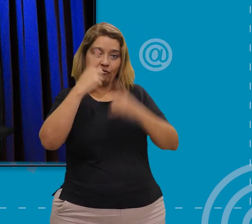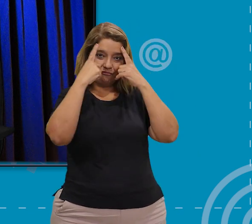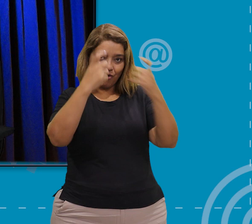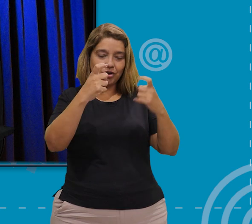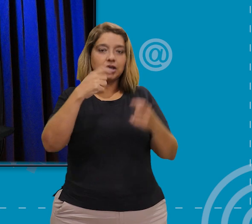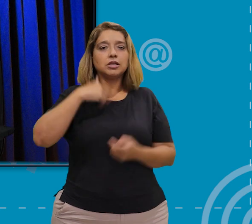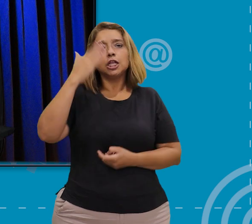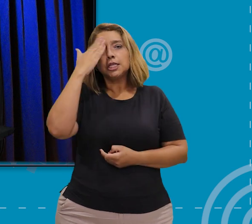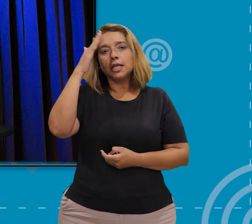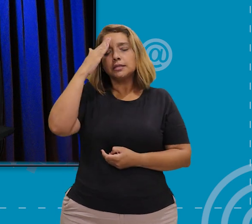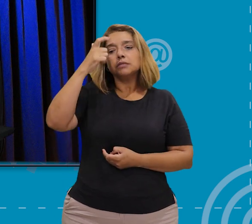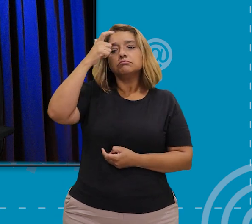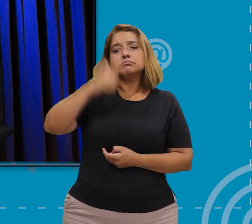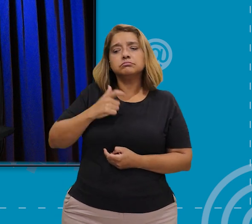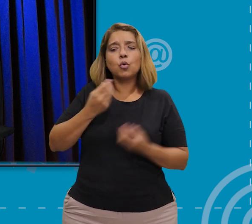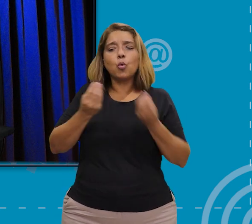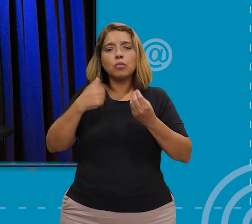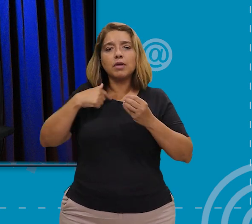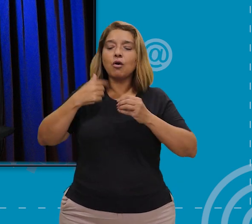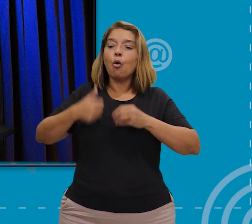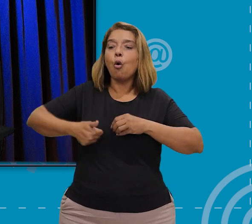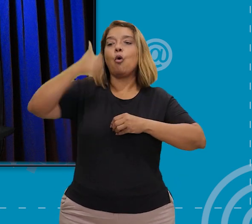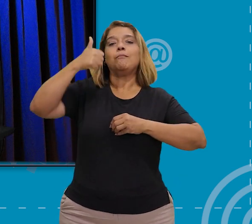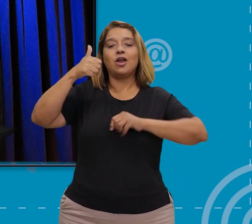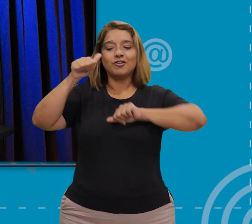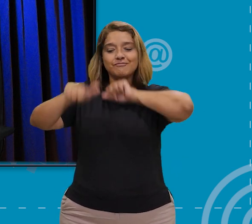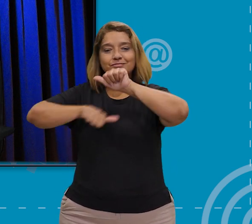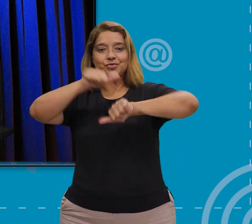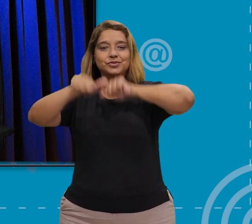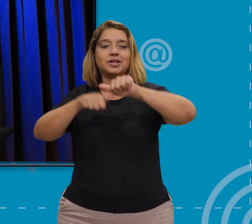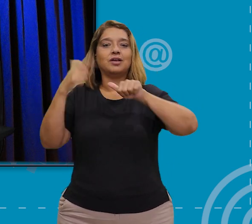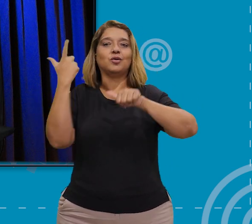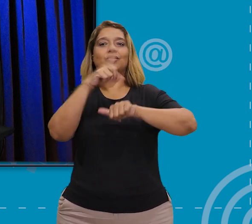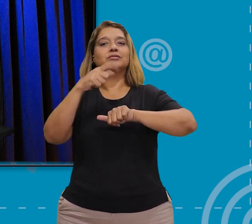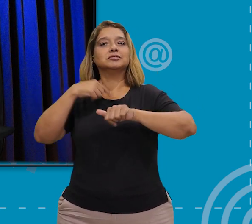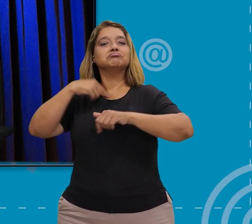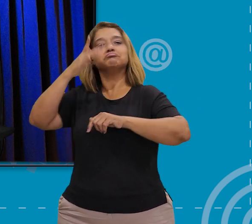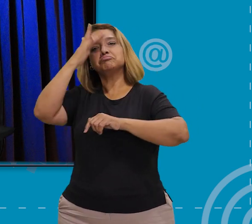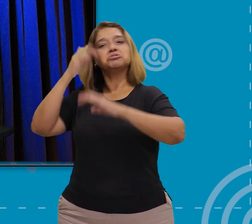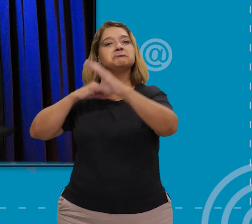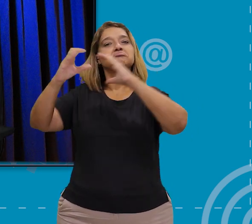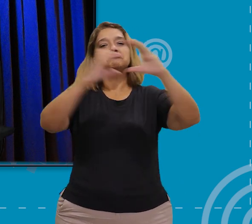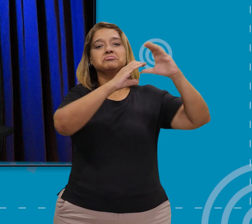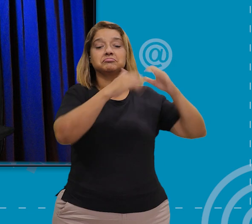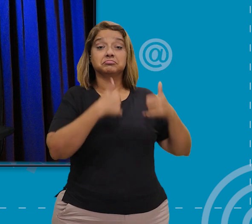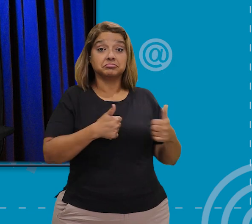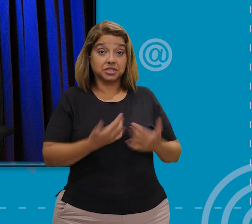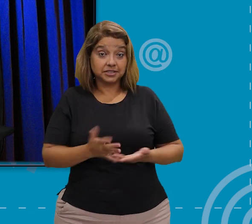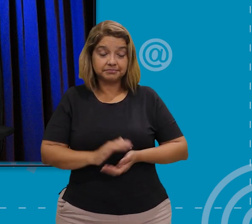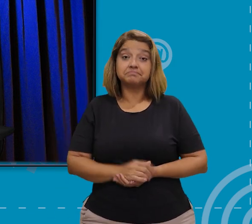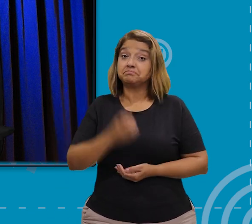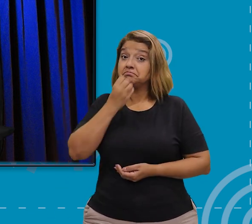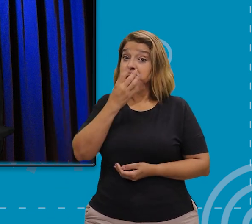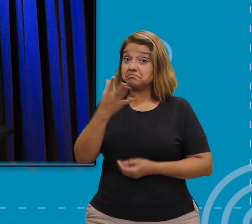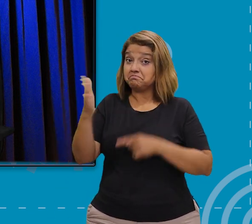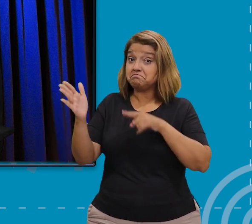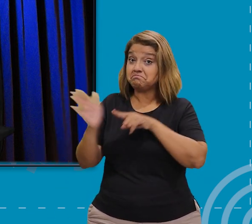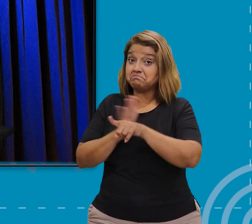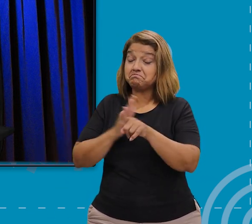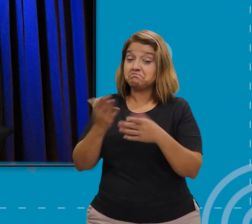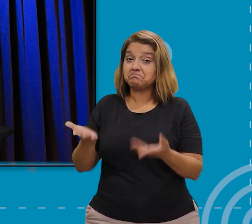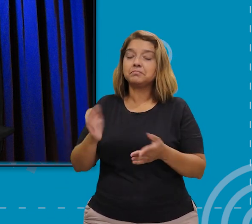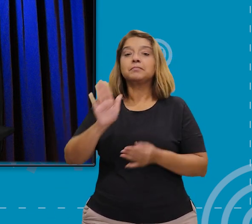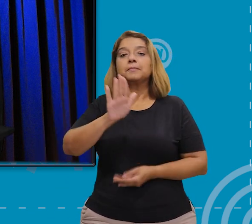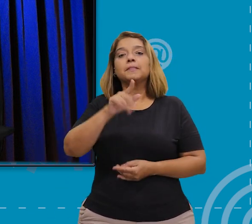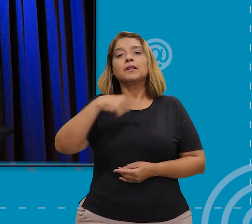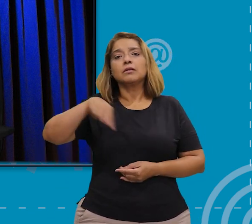da comunicação não violenta, entender a mim mesmo para poder melhorar minha relação com o outro? Sim, boa pergunta,